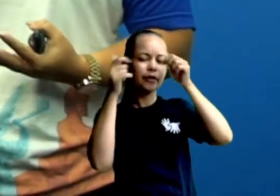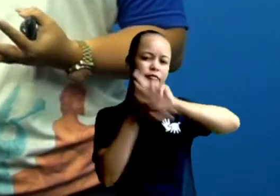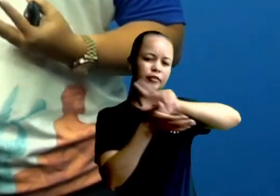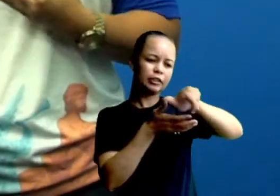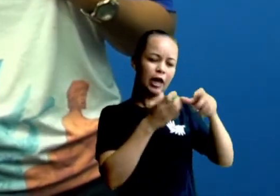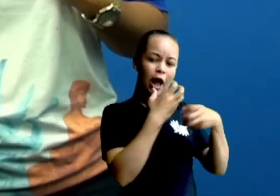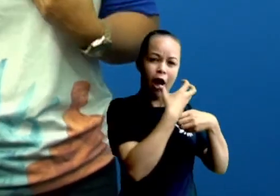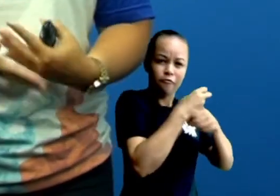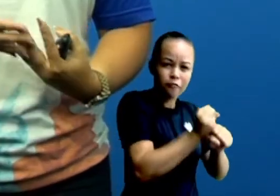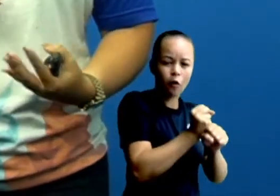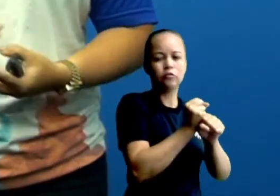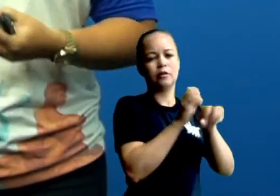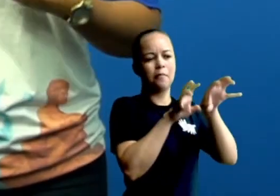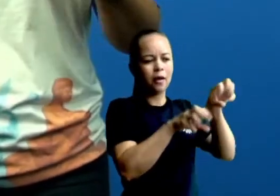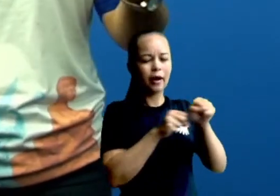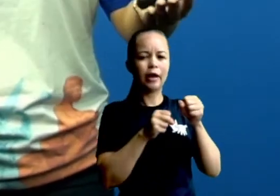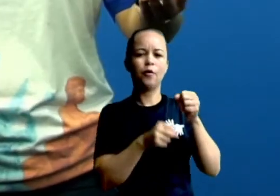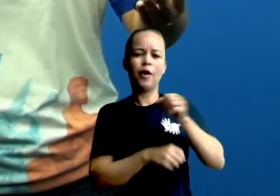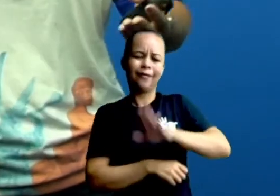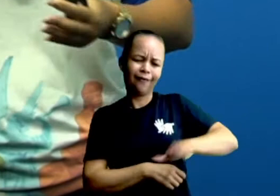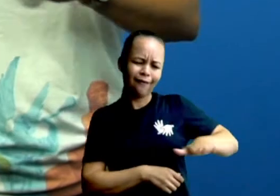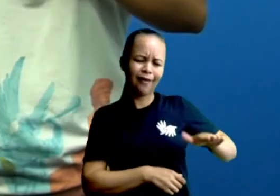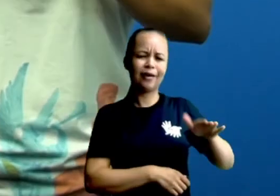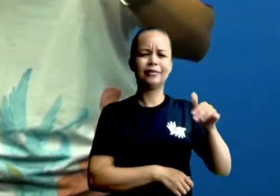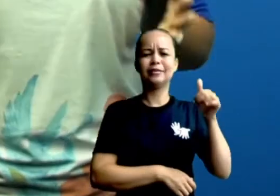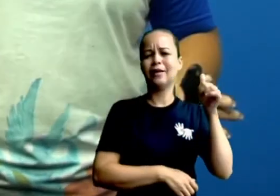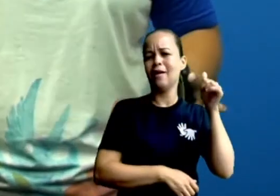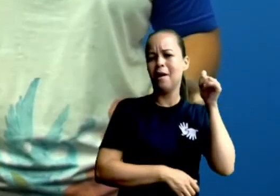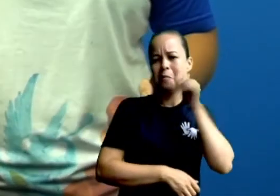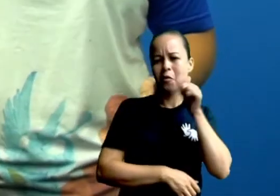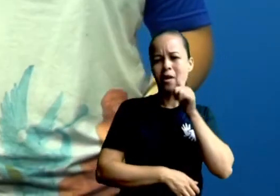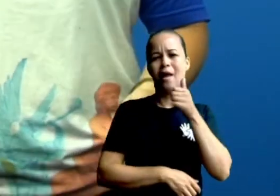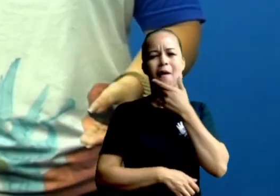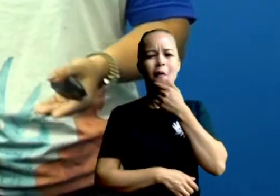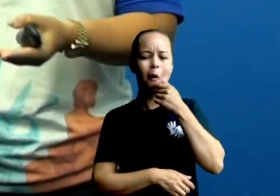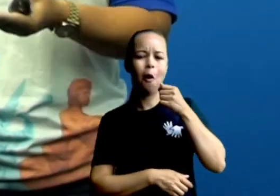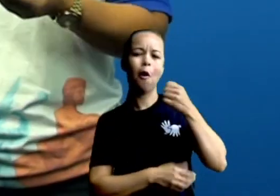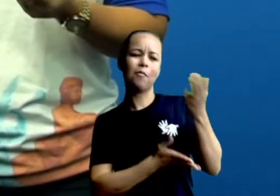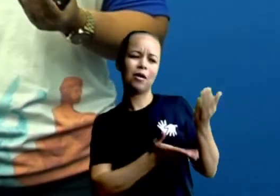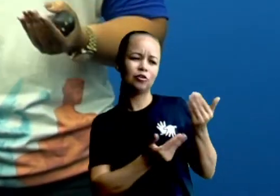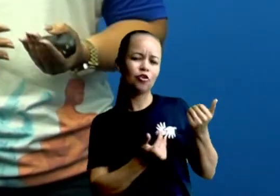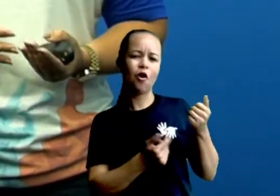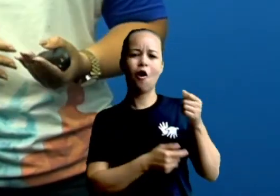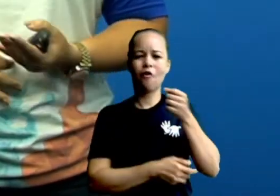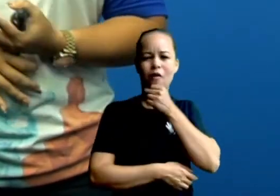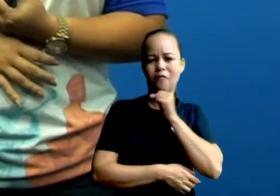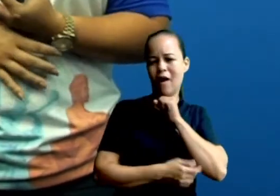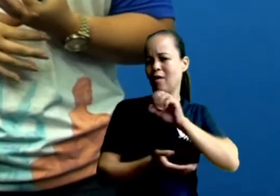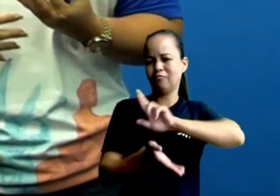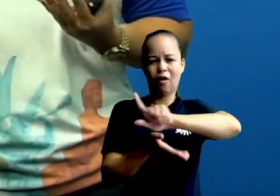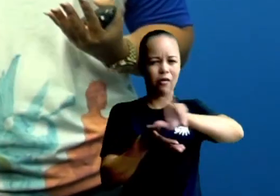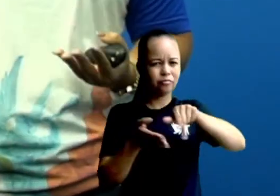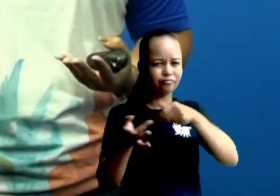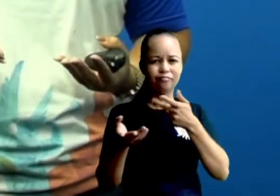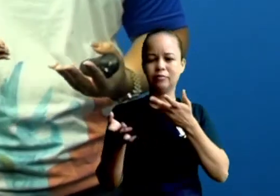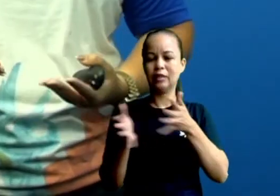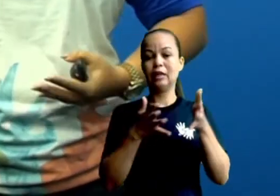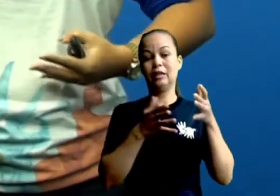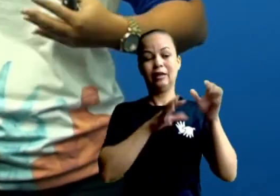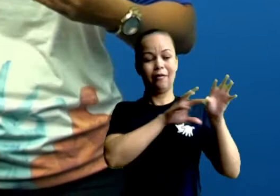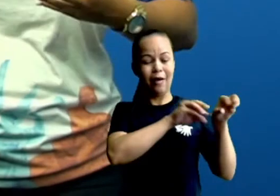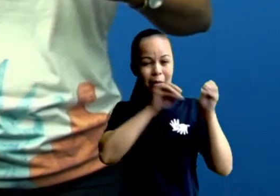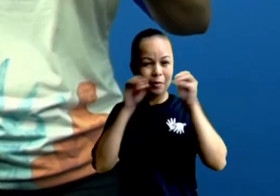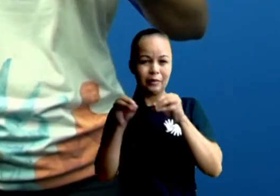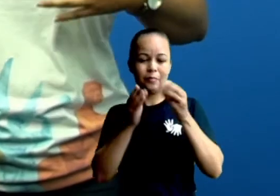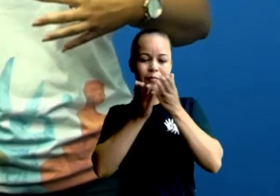força, criança, mulher, homem, jovem, velho, de todo tipo. Eles foram trazidos para cá em condições bem precárias, eles